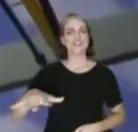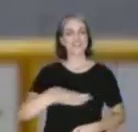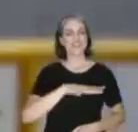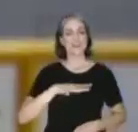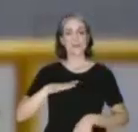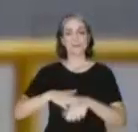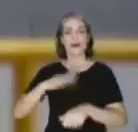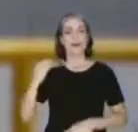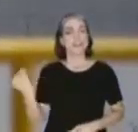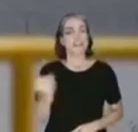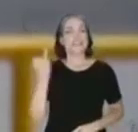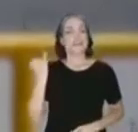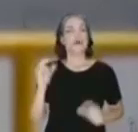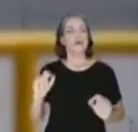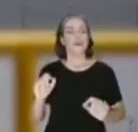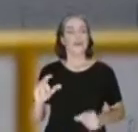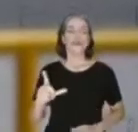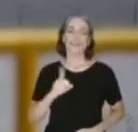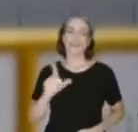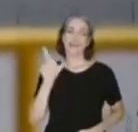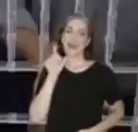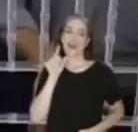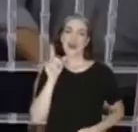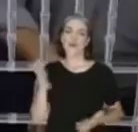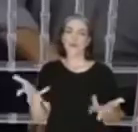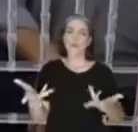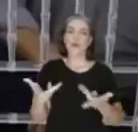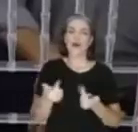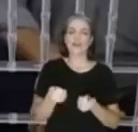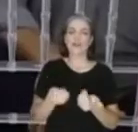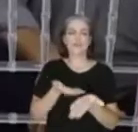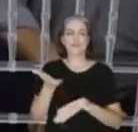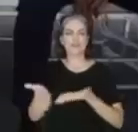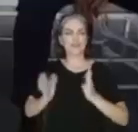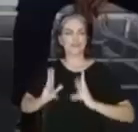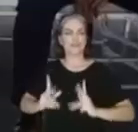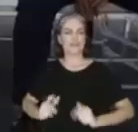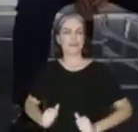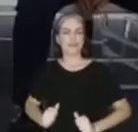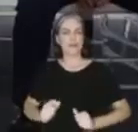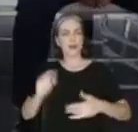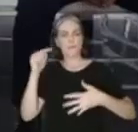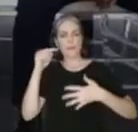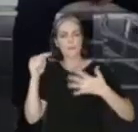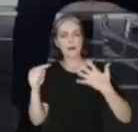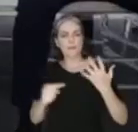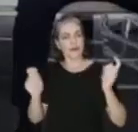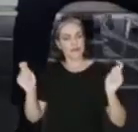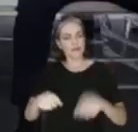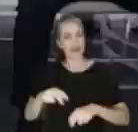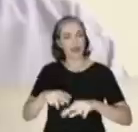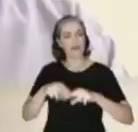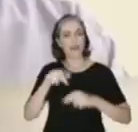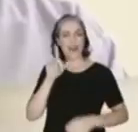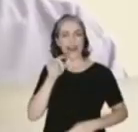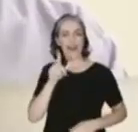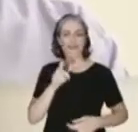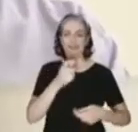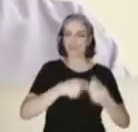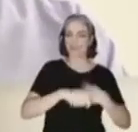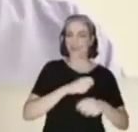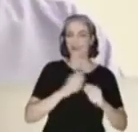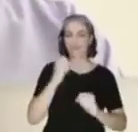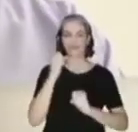Não há nada mais importante do que água tratada, água de qualidade, nada. A água permite que a indústria, o comércio, permite